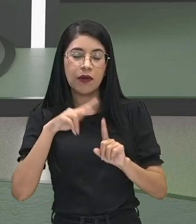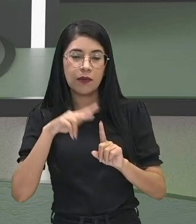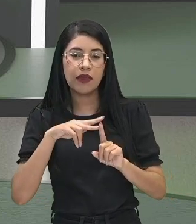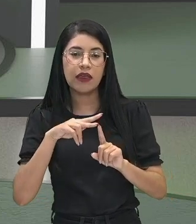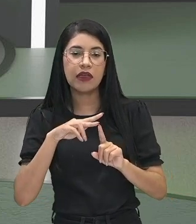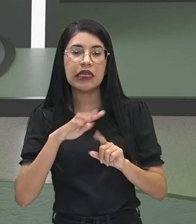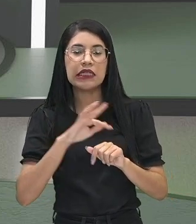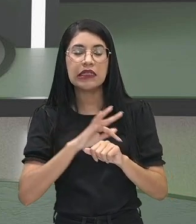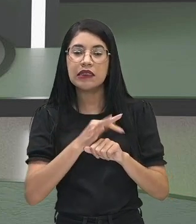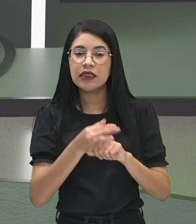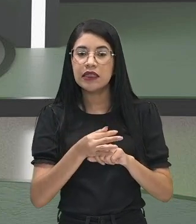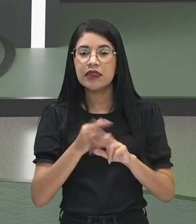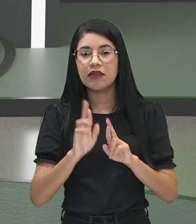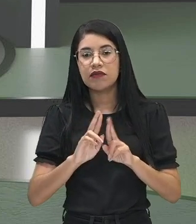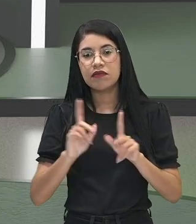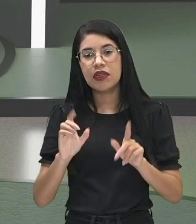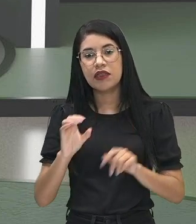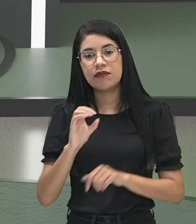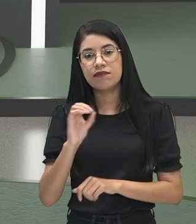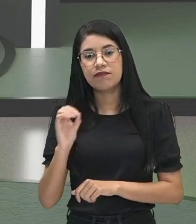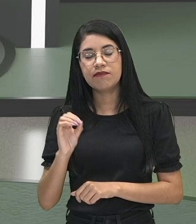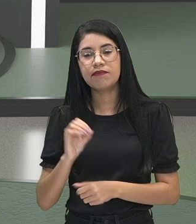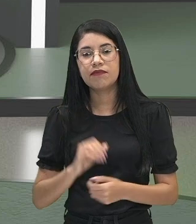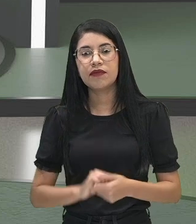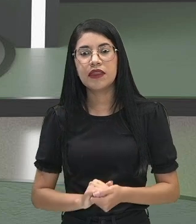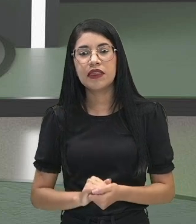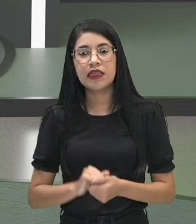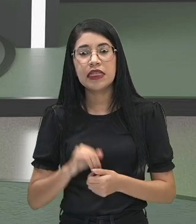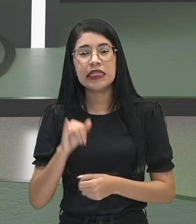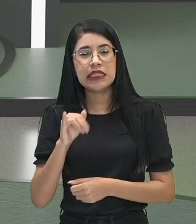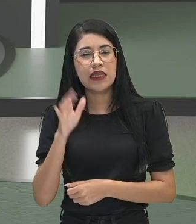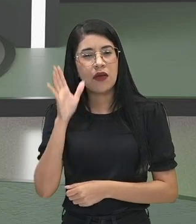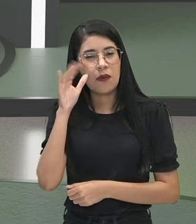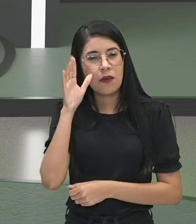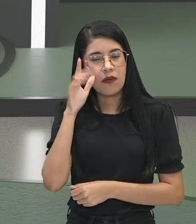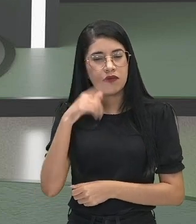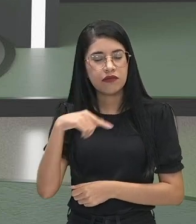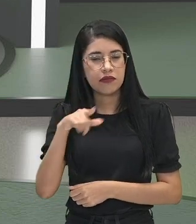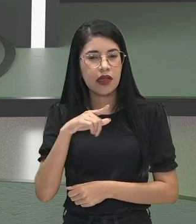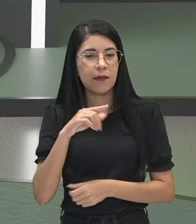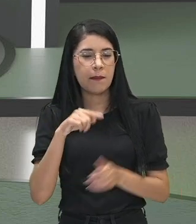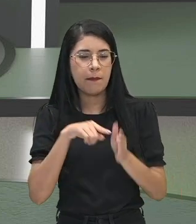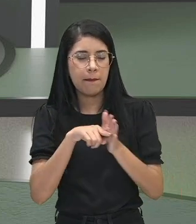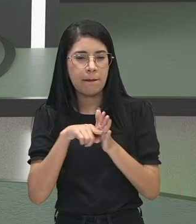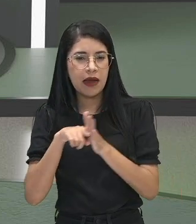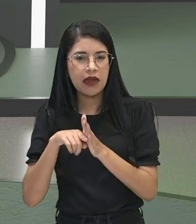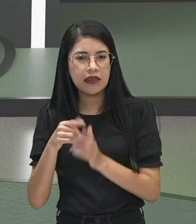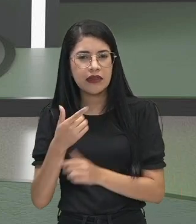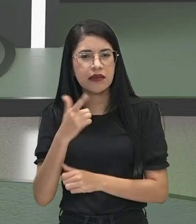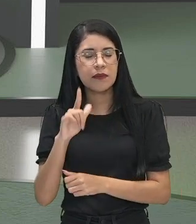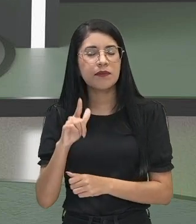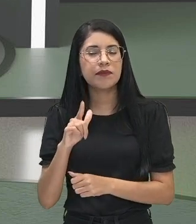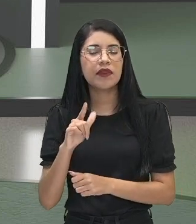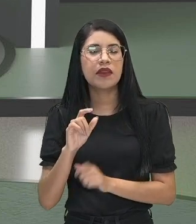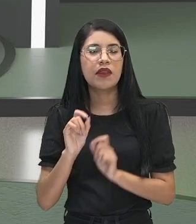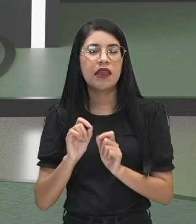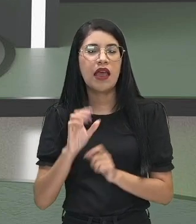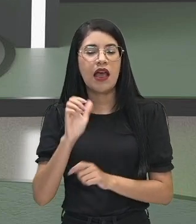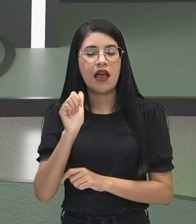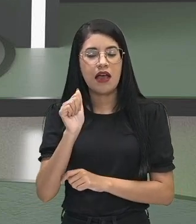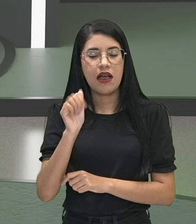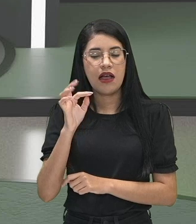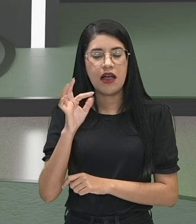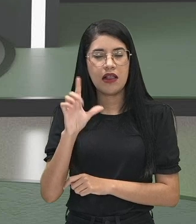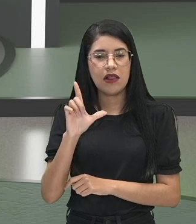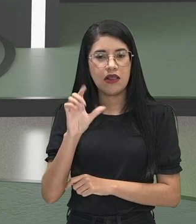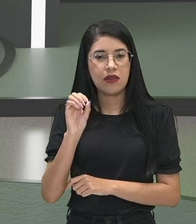é diferente de 0. Para quem está curioso, depois pesquise sobre alotropia. É o efeito que ocorre aí. Tá?